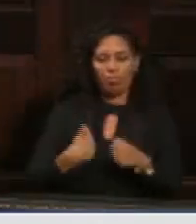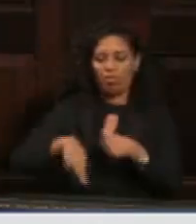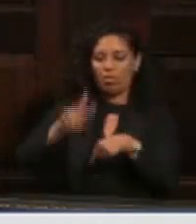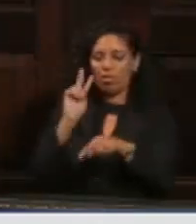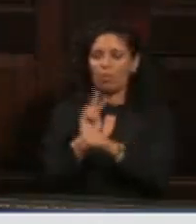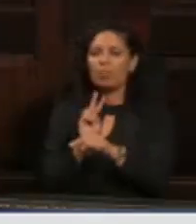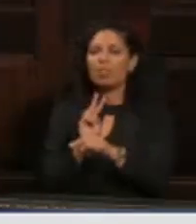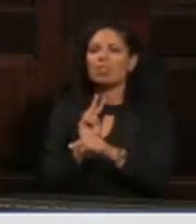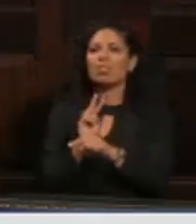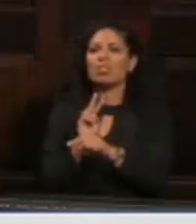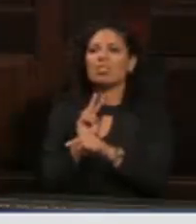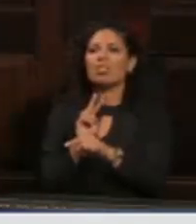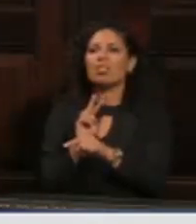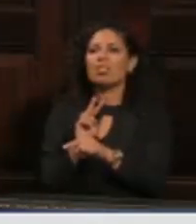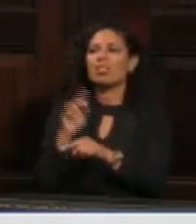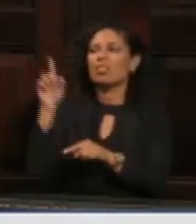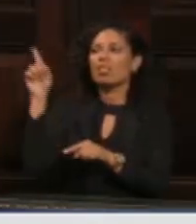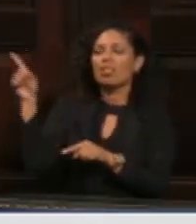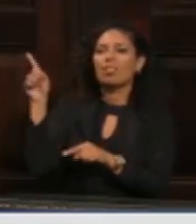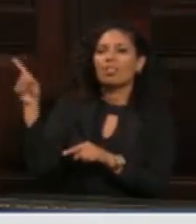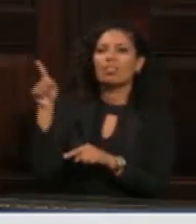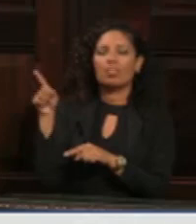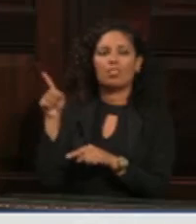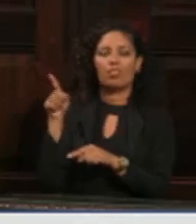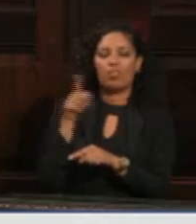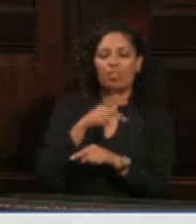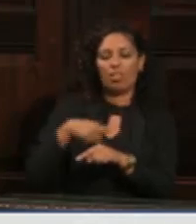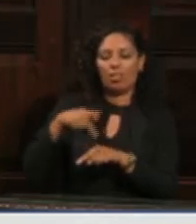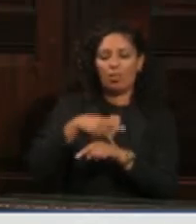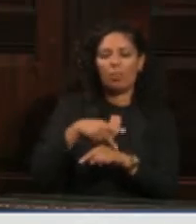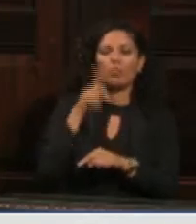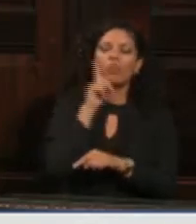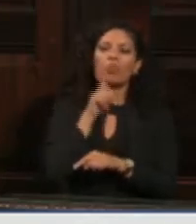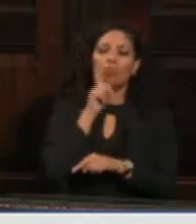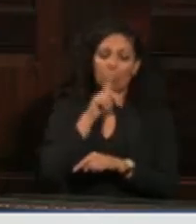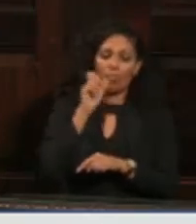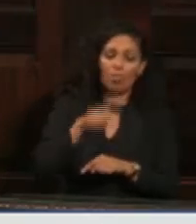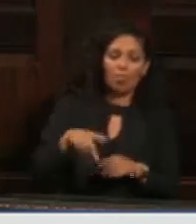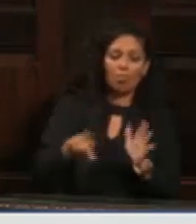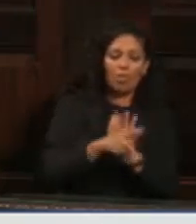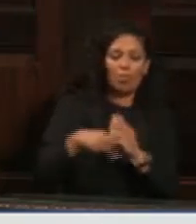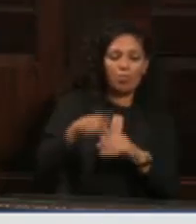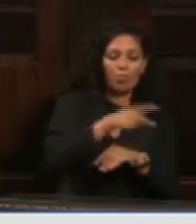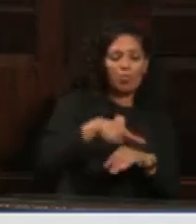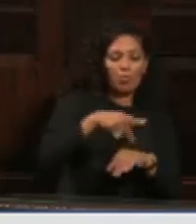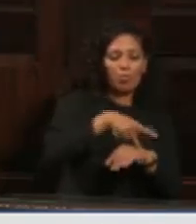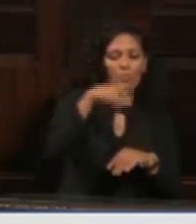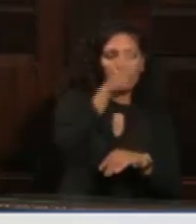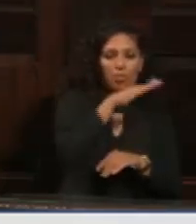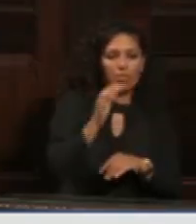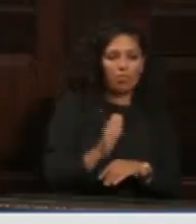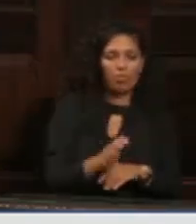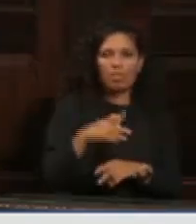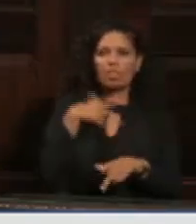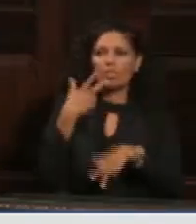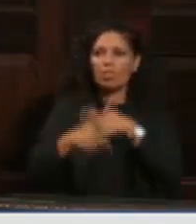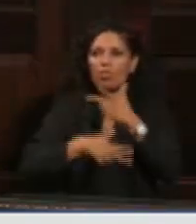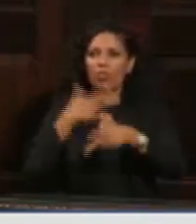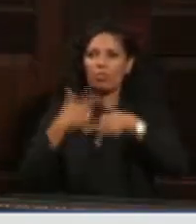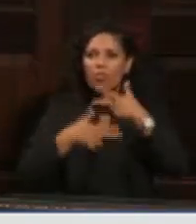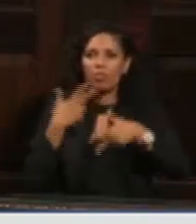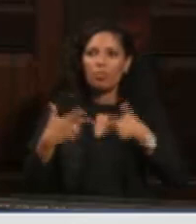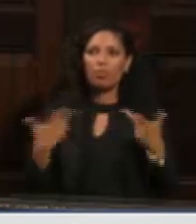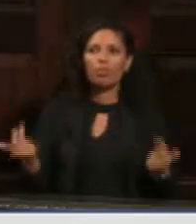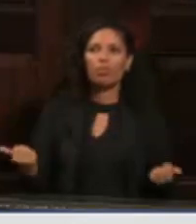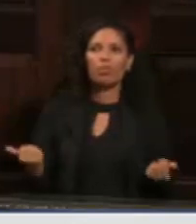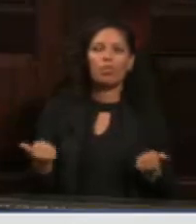que era o dirigente da entidade internacional vinculada à ONU, cuja função era prevenção do avanço das armas